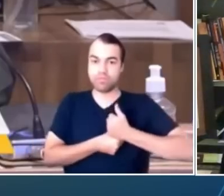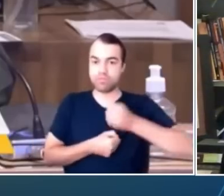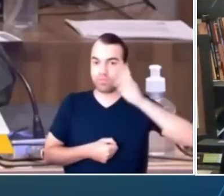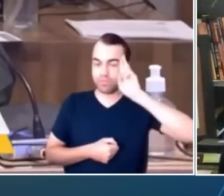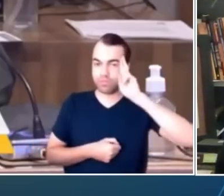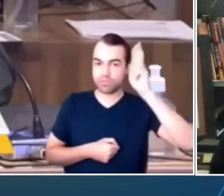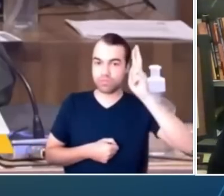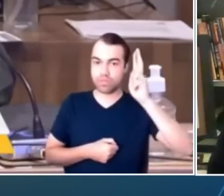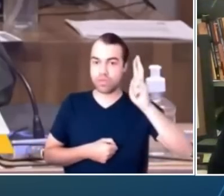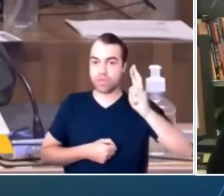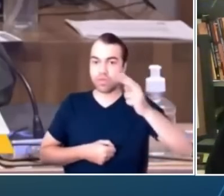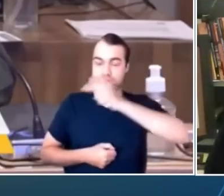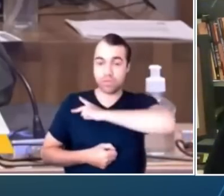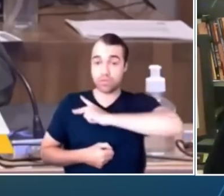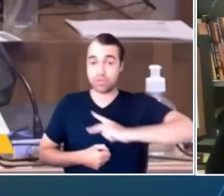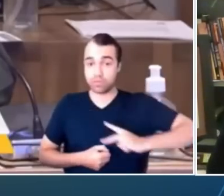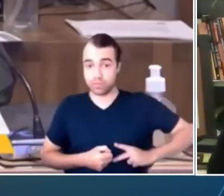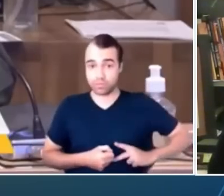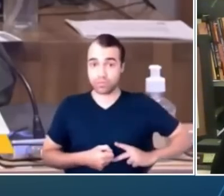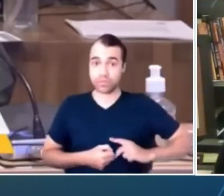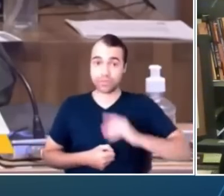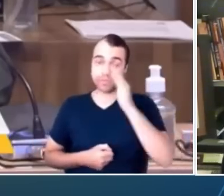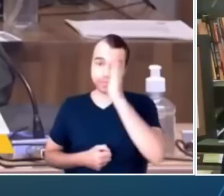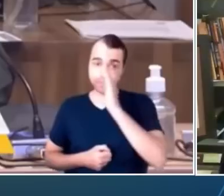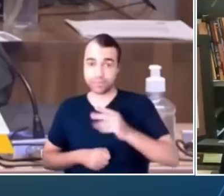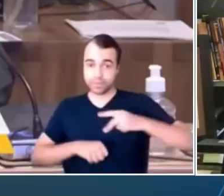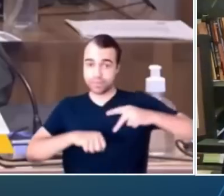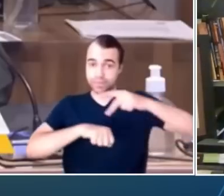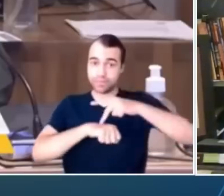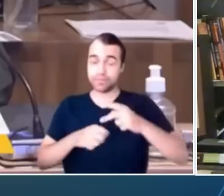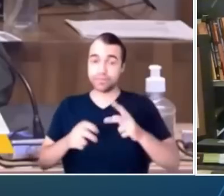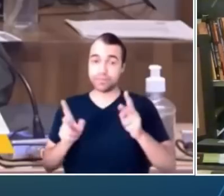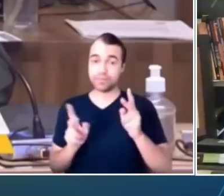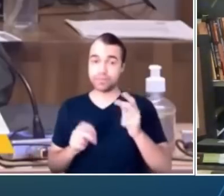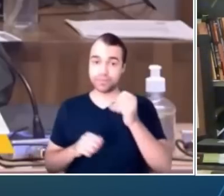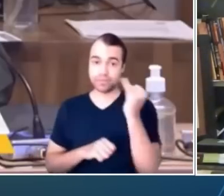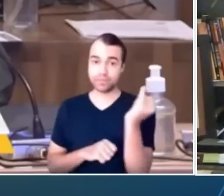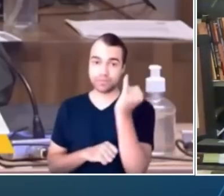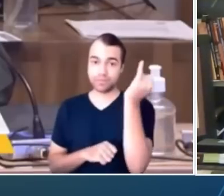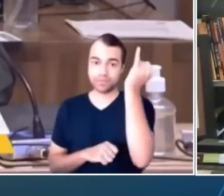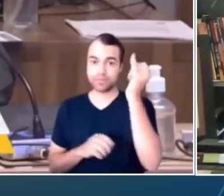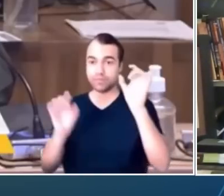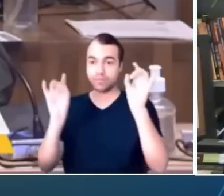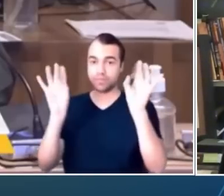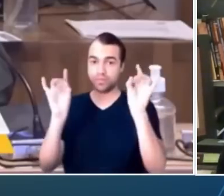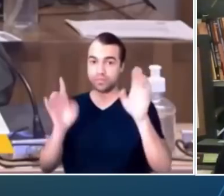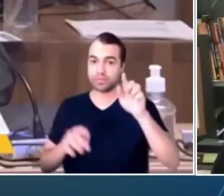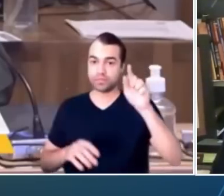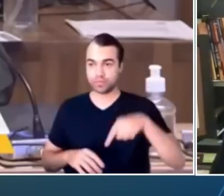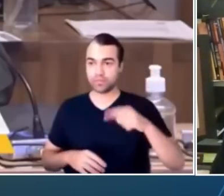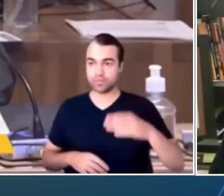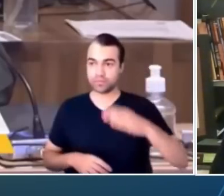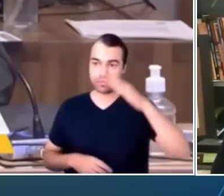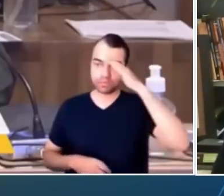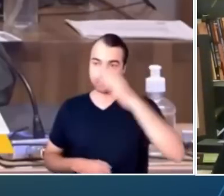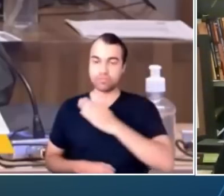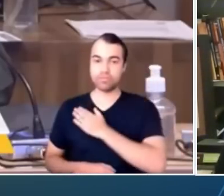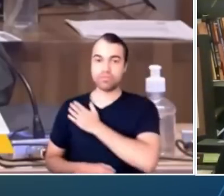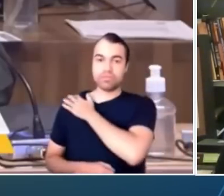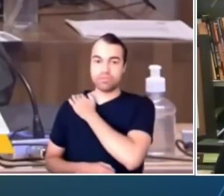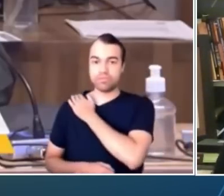com esses caras, vai sair por outras razões, mas não com essa gente aí. Agora, será que